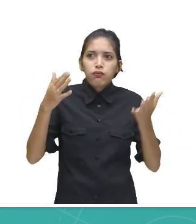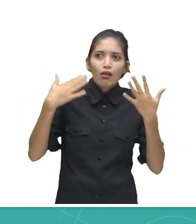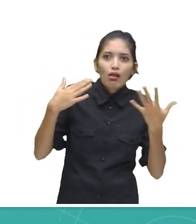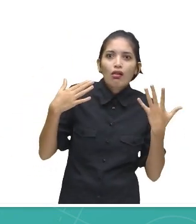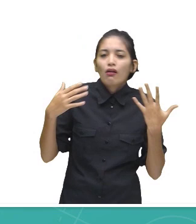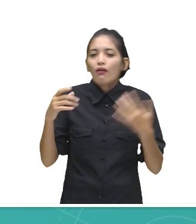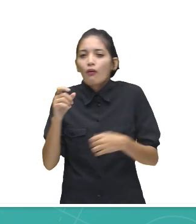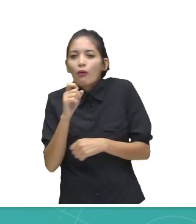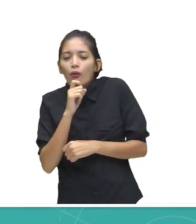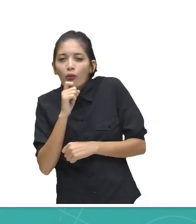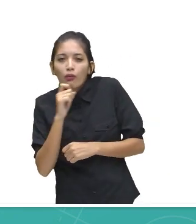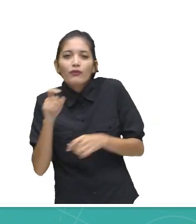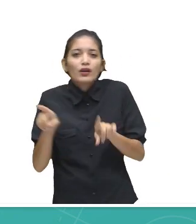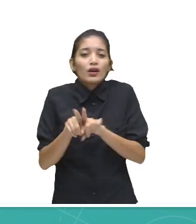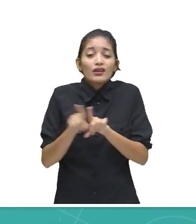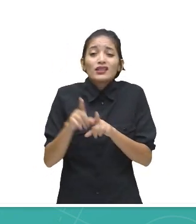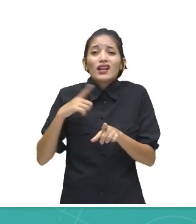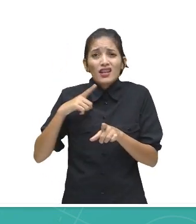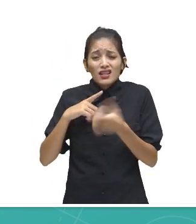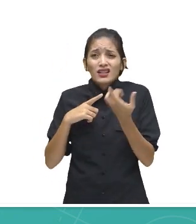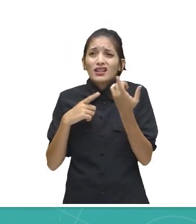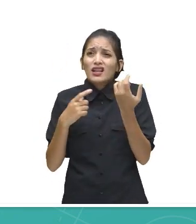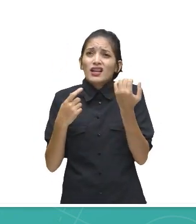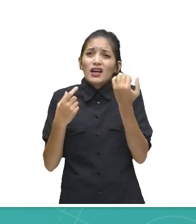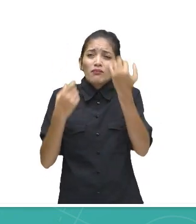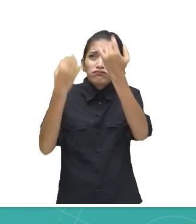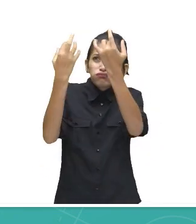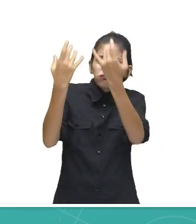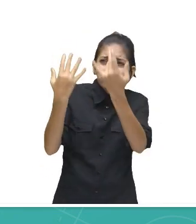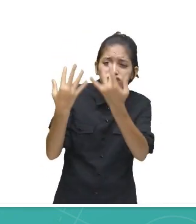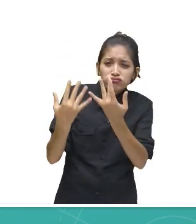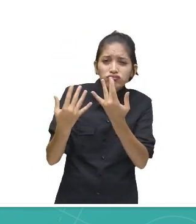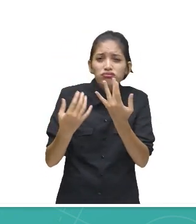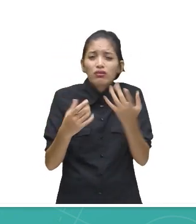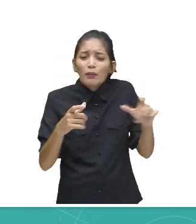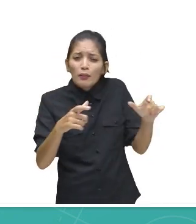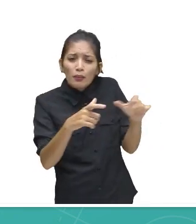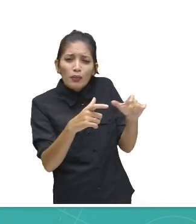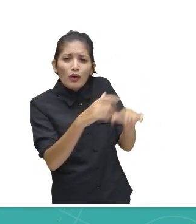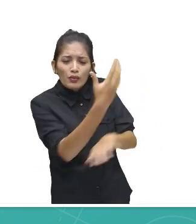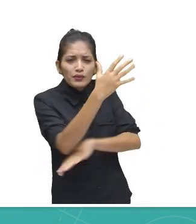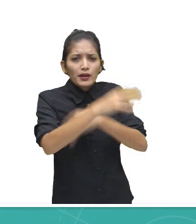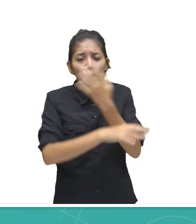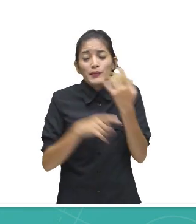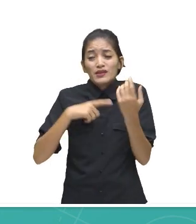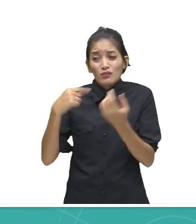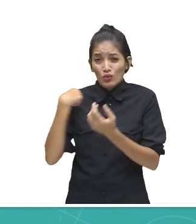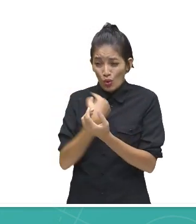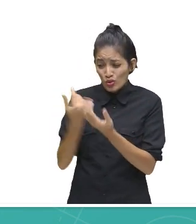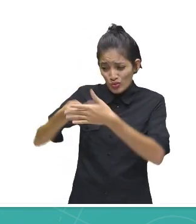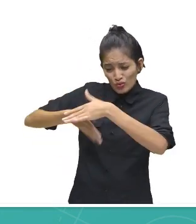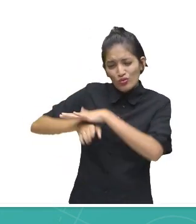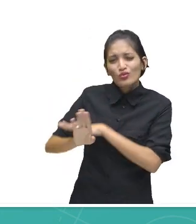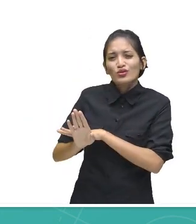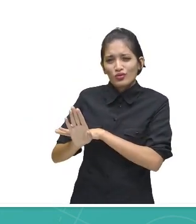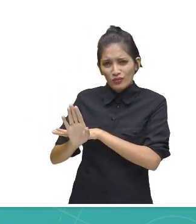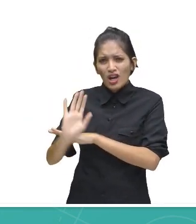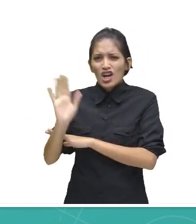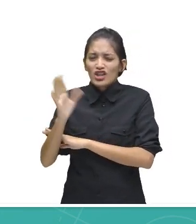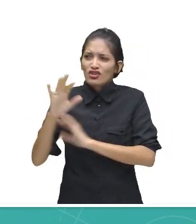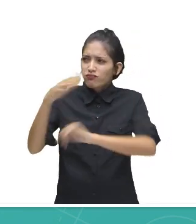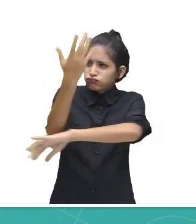baixas, a presença de muito gelo, pouca vegetação. Imagina você, né? A gente está acostumado aqui, né? Com a